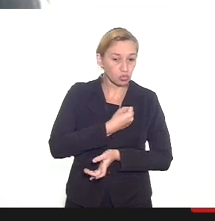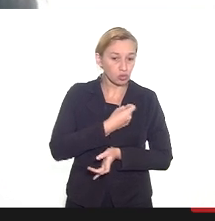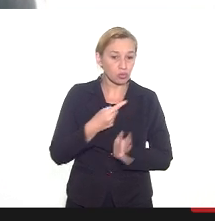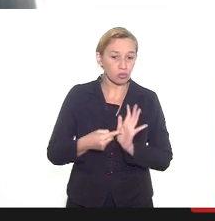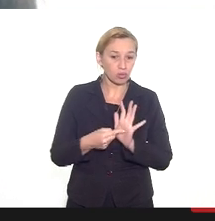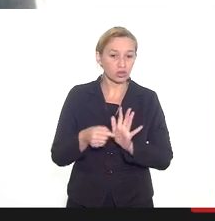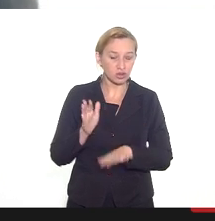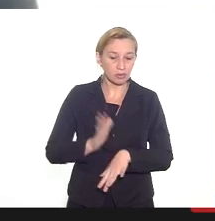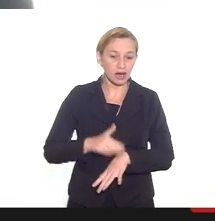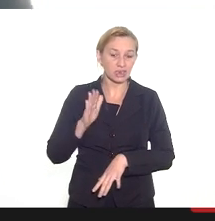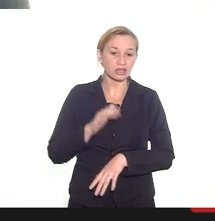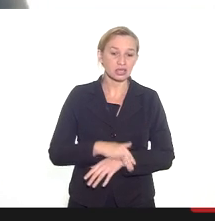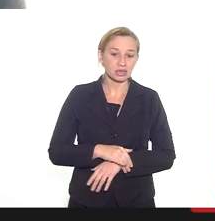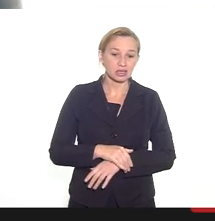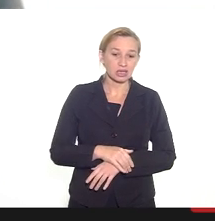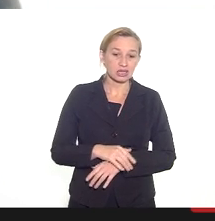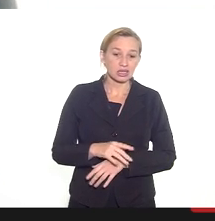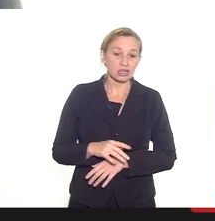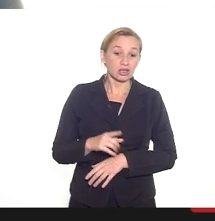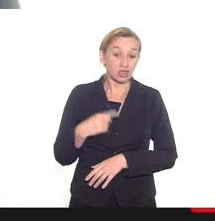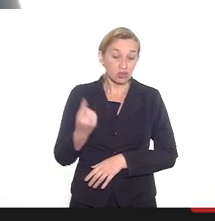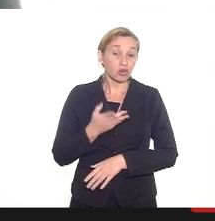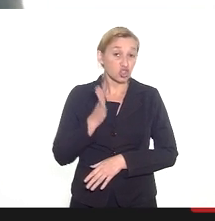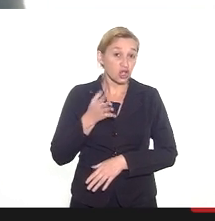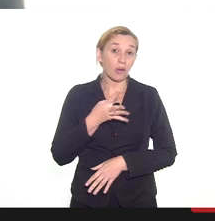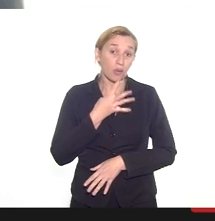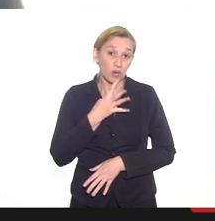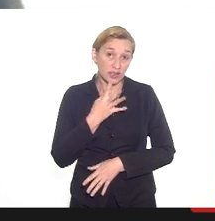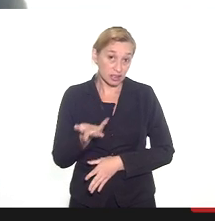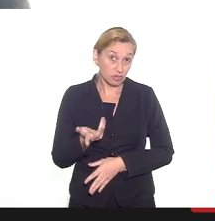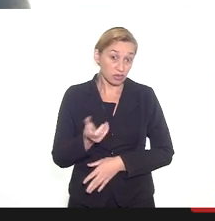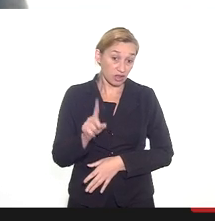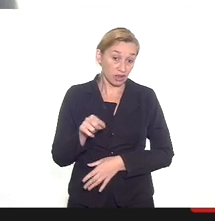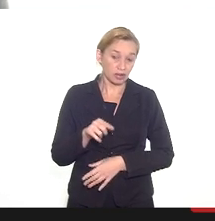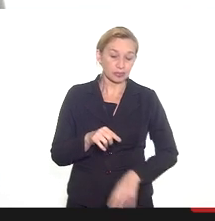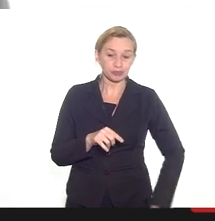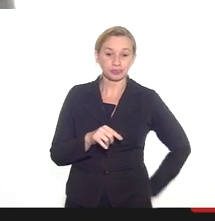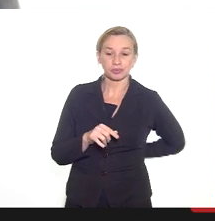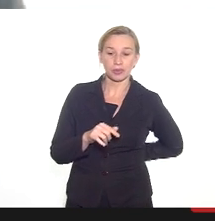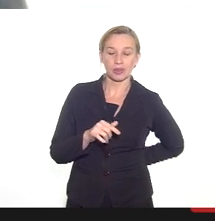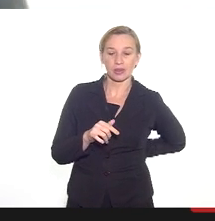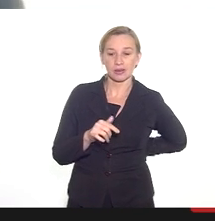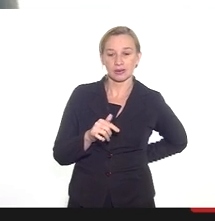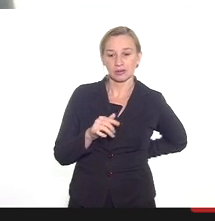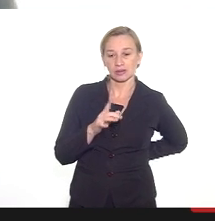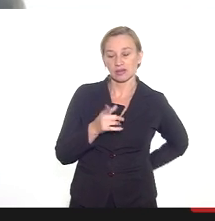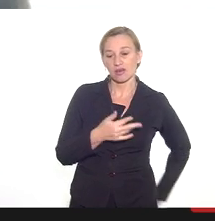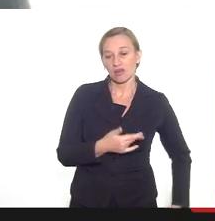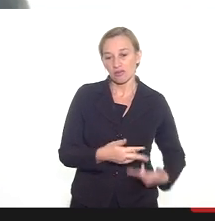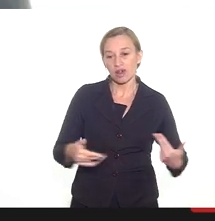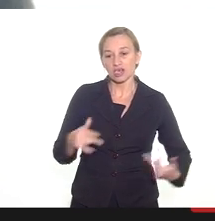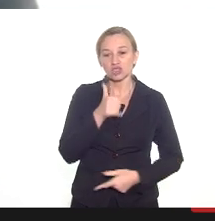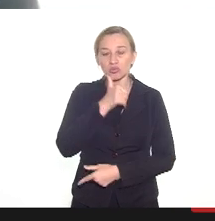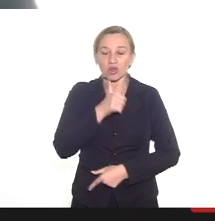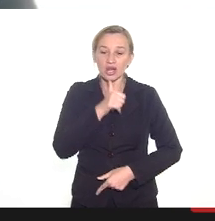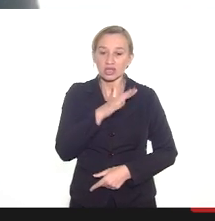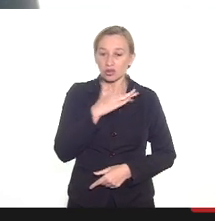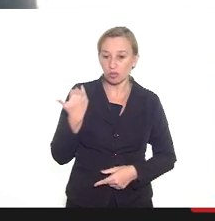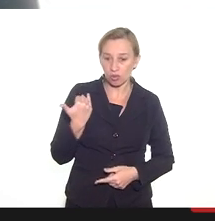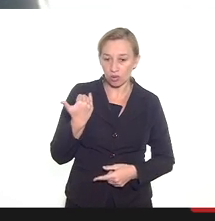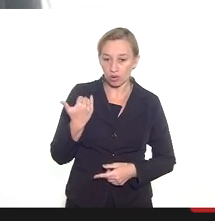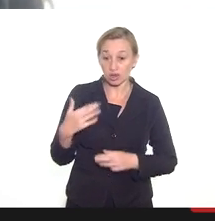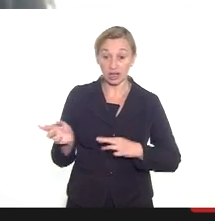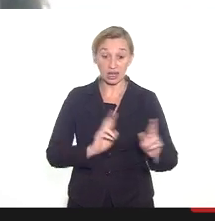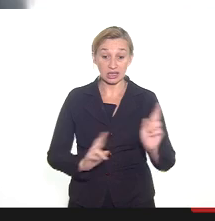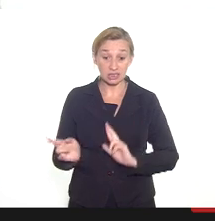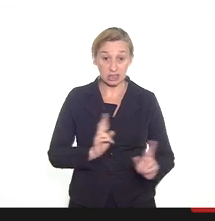mais legitimidade a essa tese que nós todos já conhecemos, né? Que via de regra as mulheres são mortas no contexto das relações